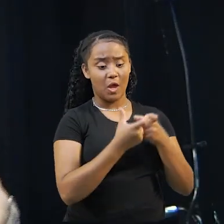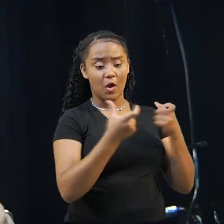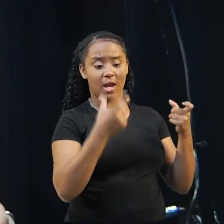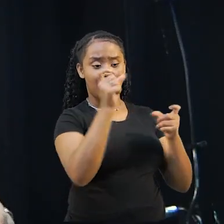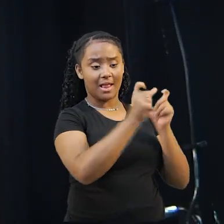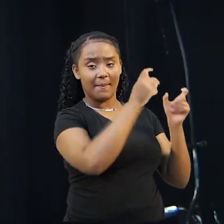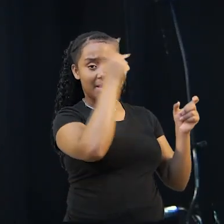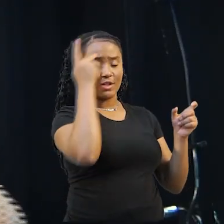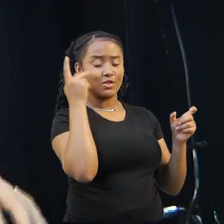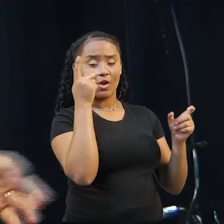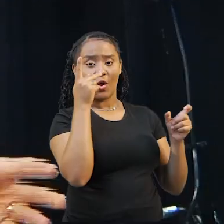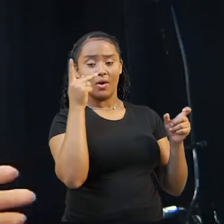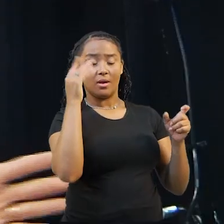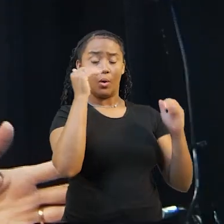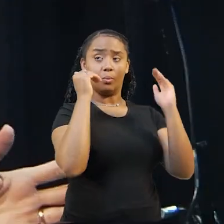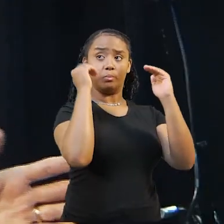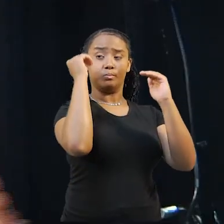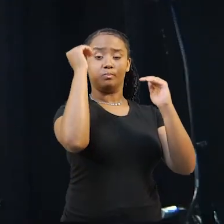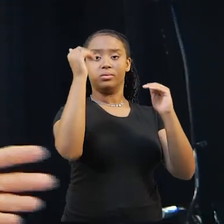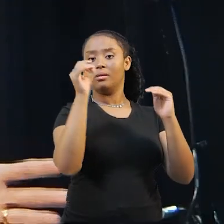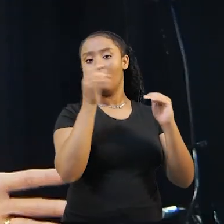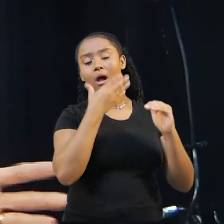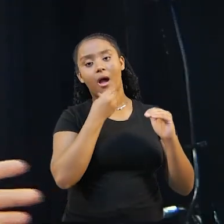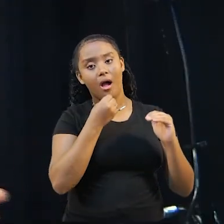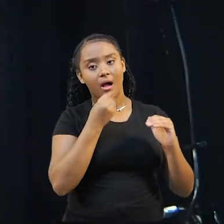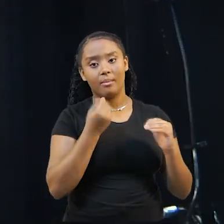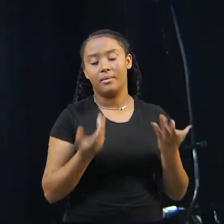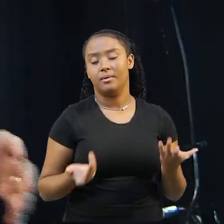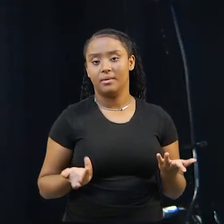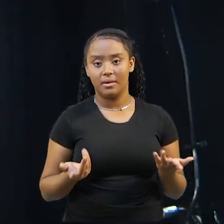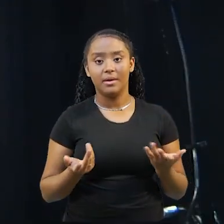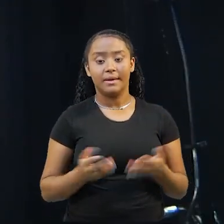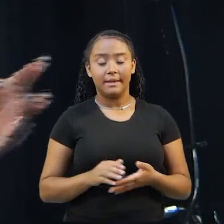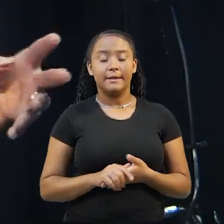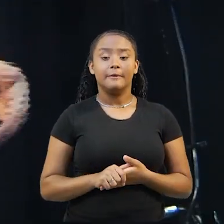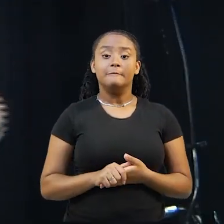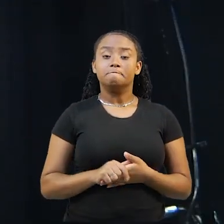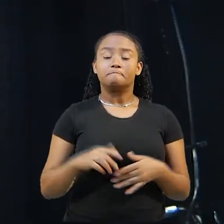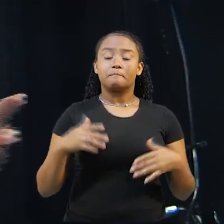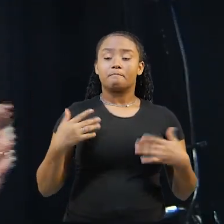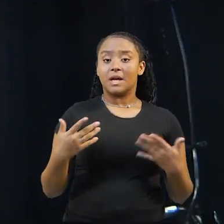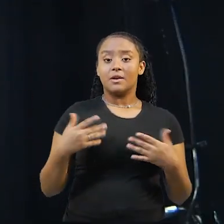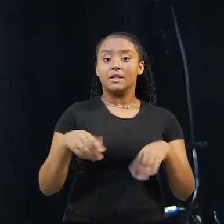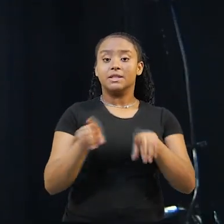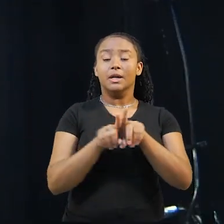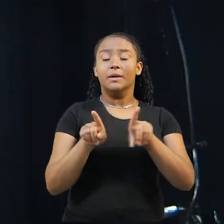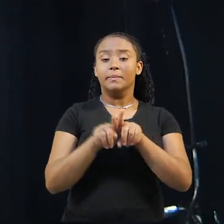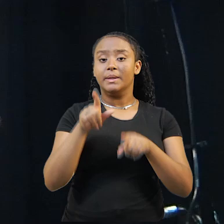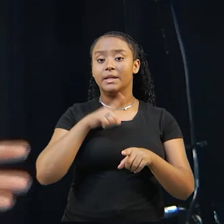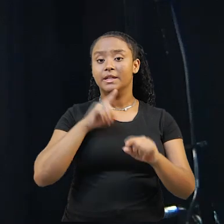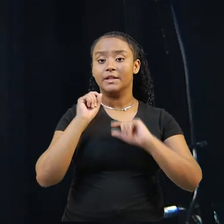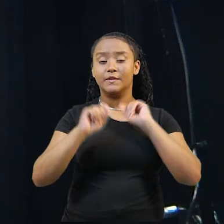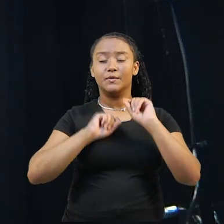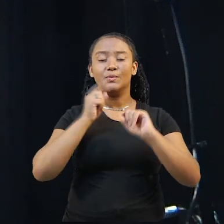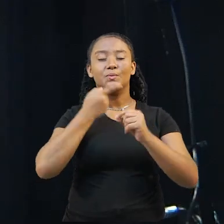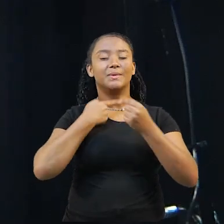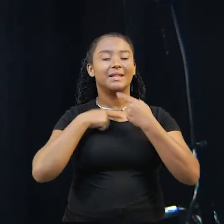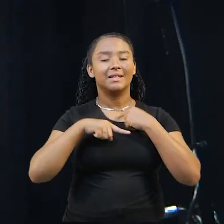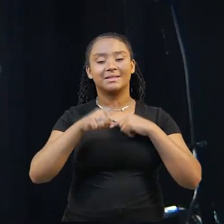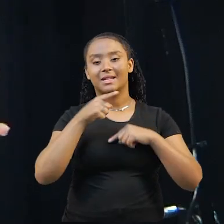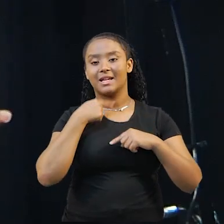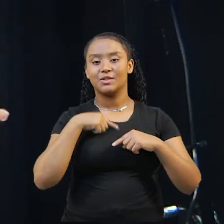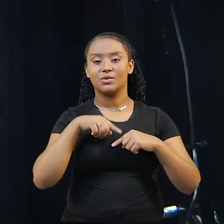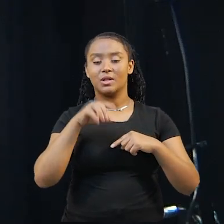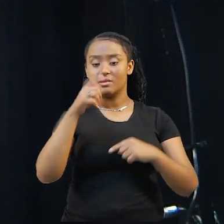teve a questão da formação, de não ser médica, que isso foi construído por habilidades e competências, mas teve também